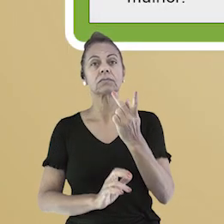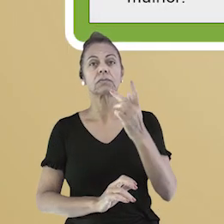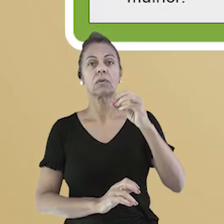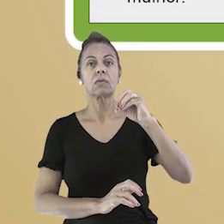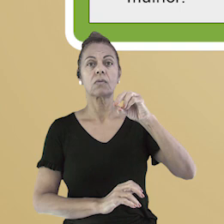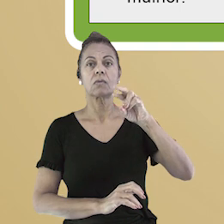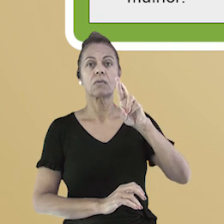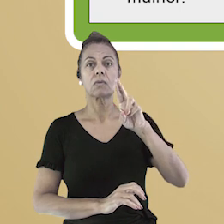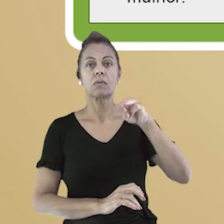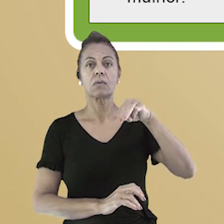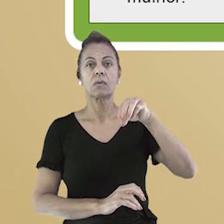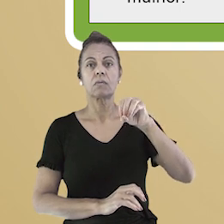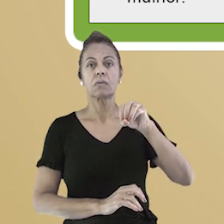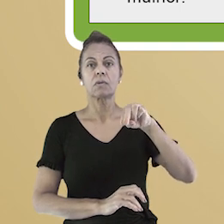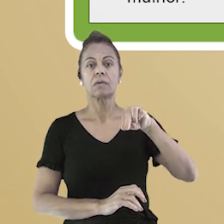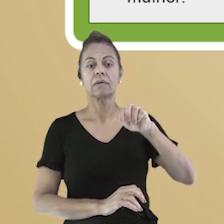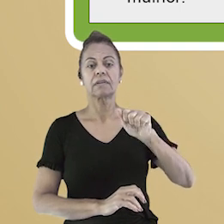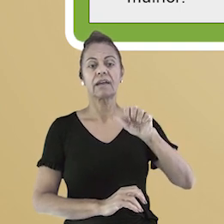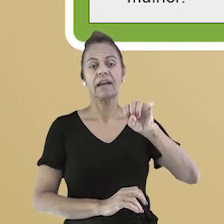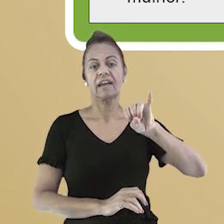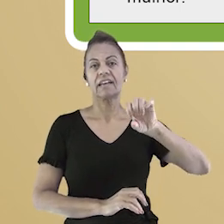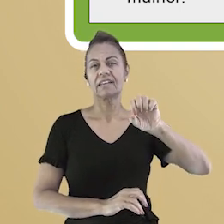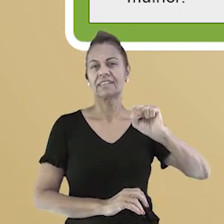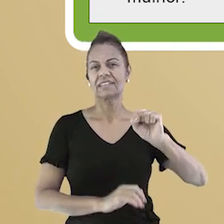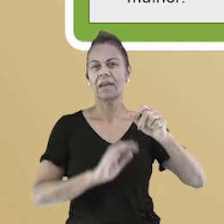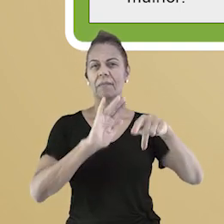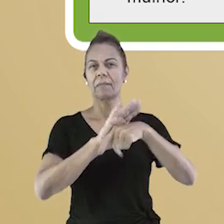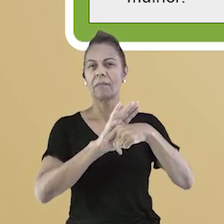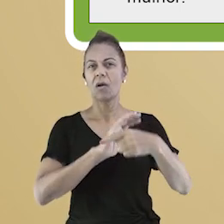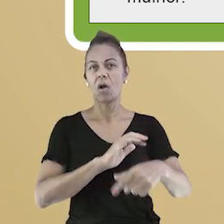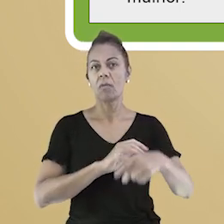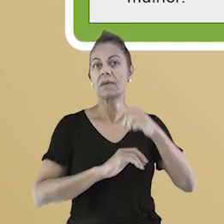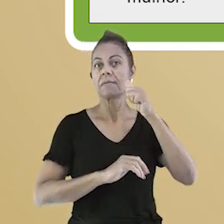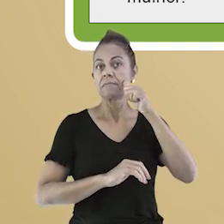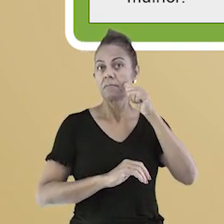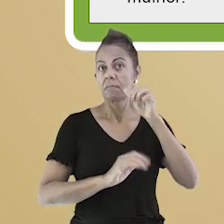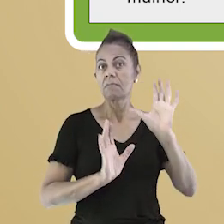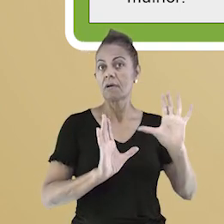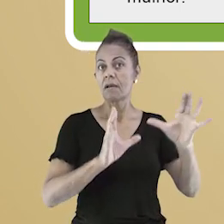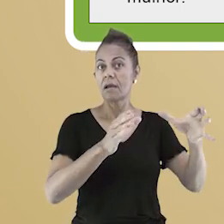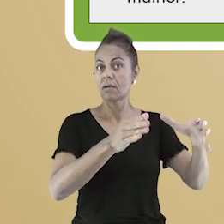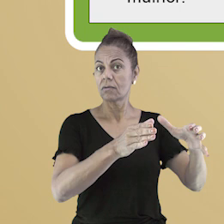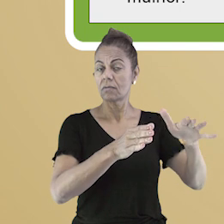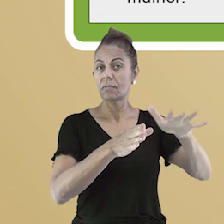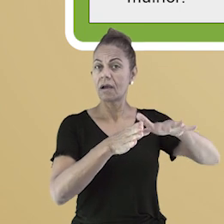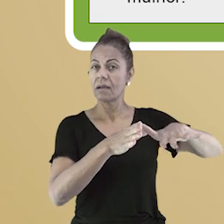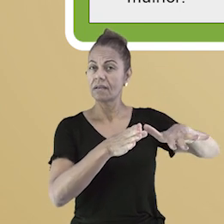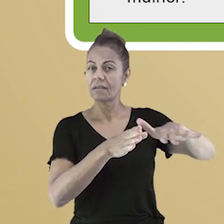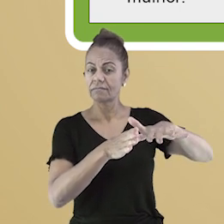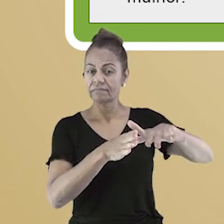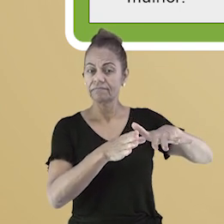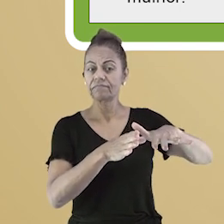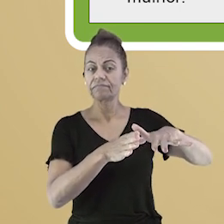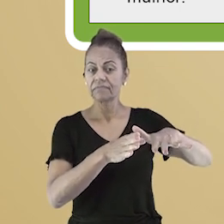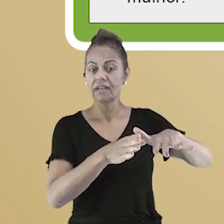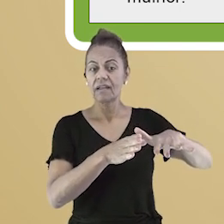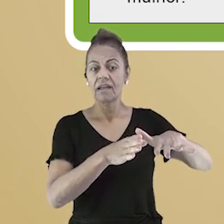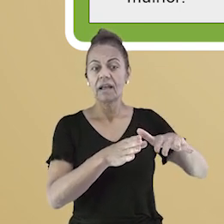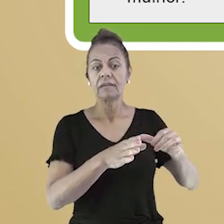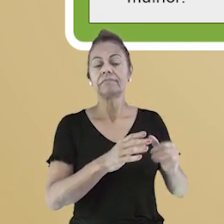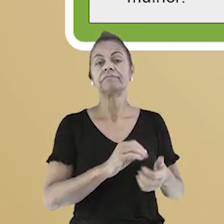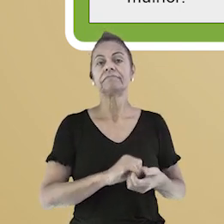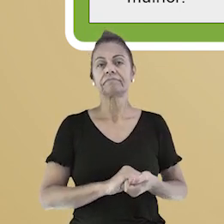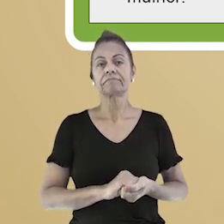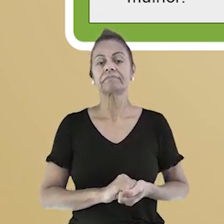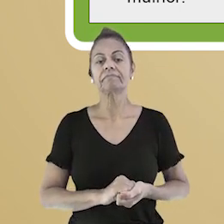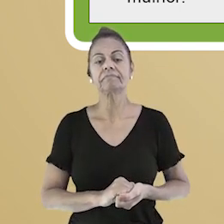métodos hormonais. Ele faz uso dos hormônios femininos, estrogênio e progesterona, em sua forma sintética,